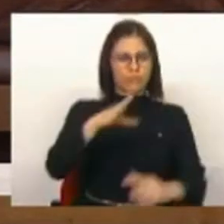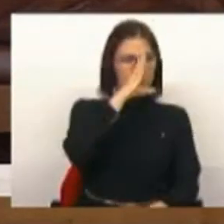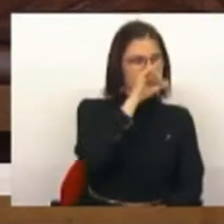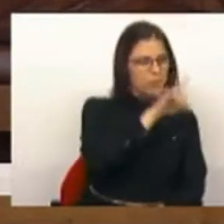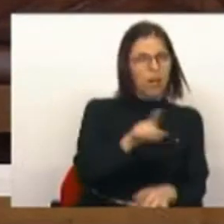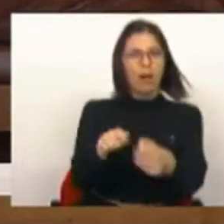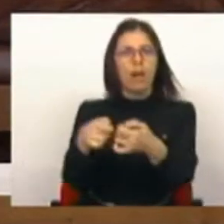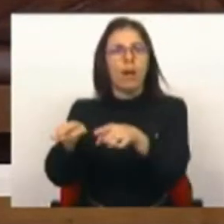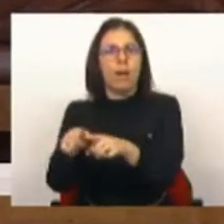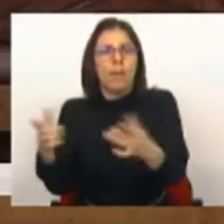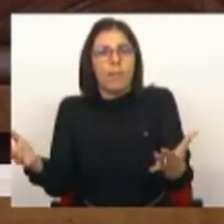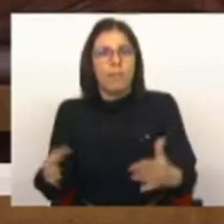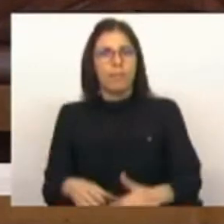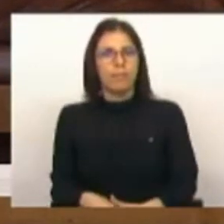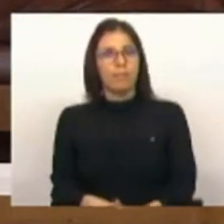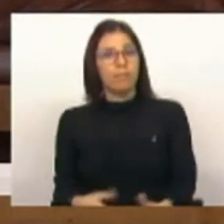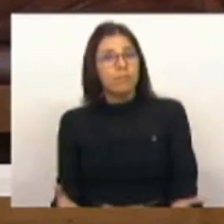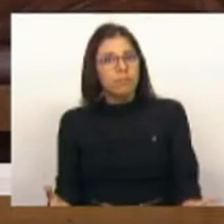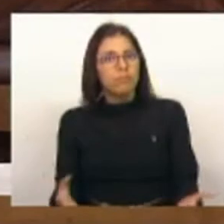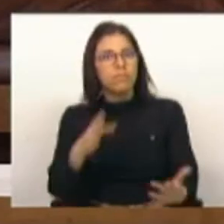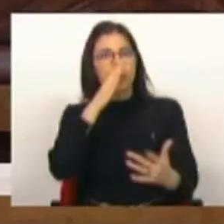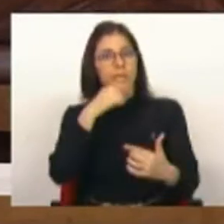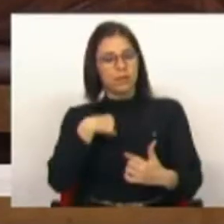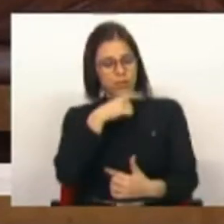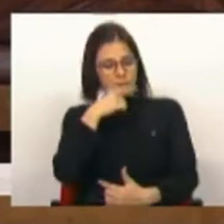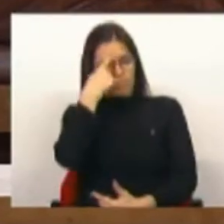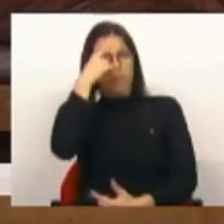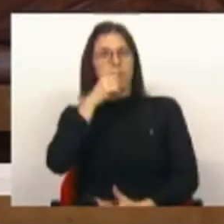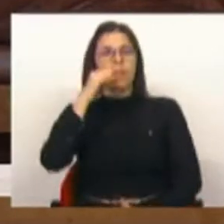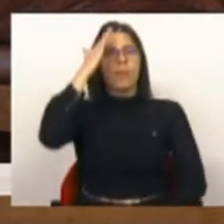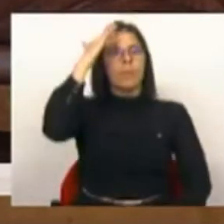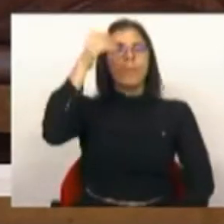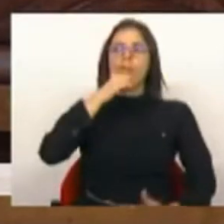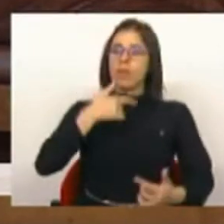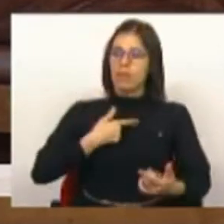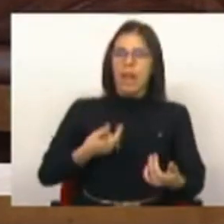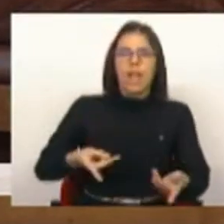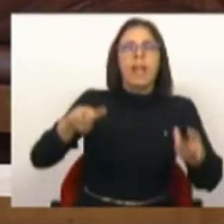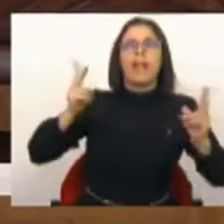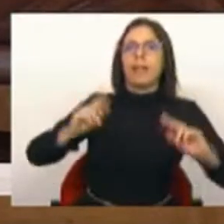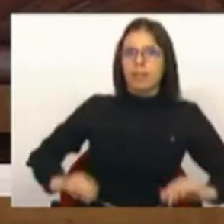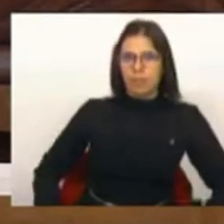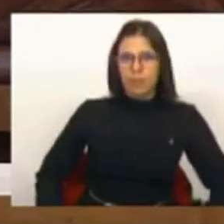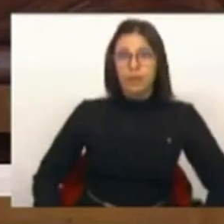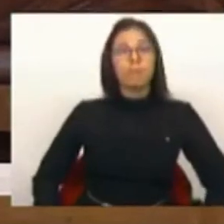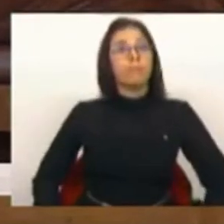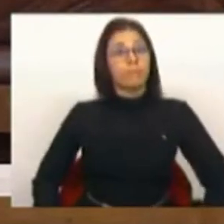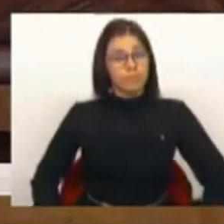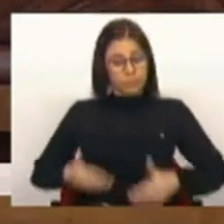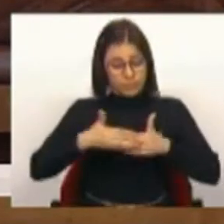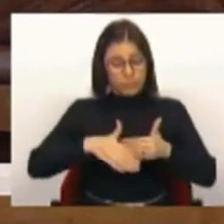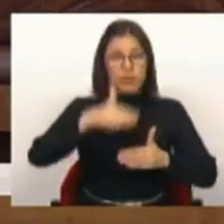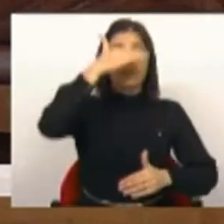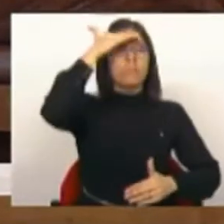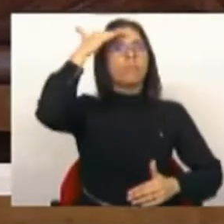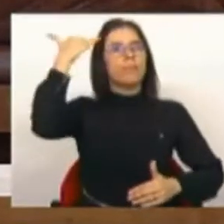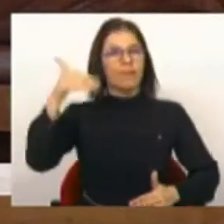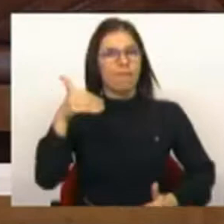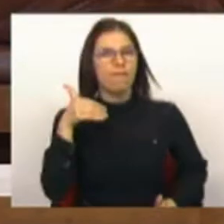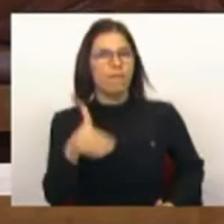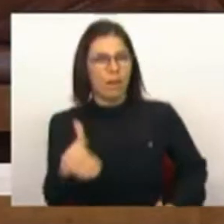e o partido e se isso nos compromete a prazo na nossa liberdade? Vêm aí tempos dos mais difíceis de